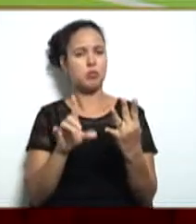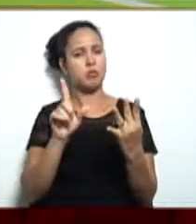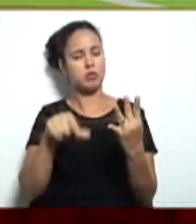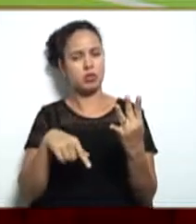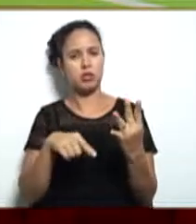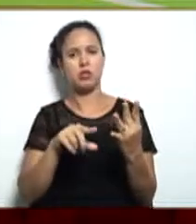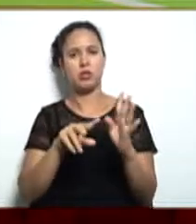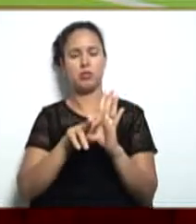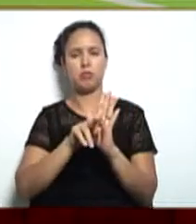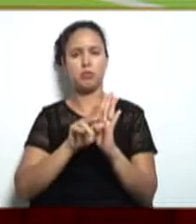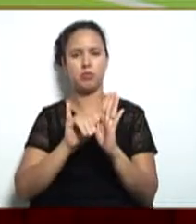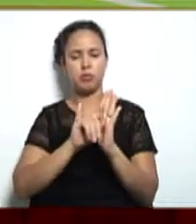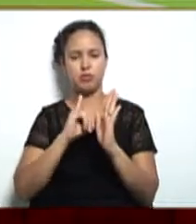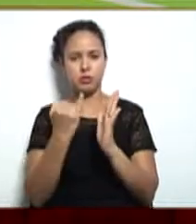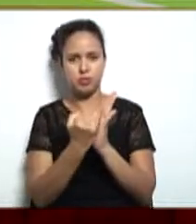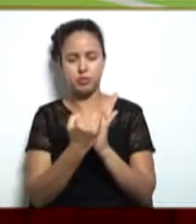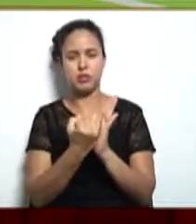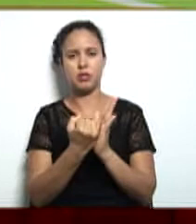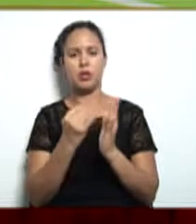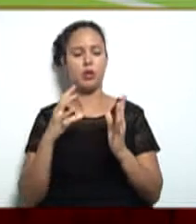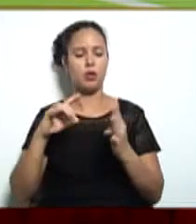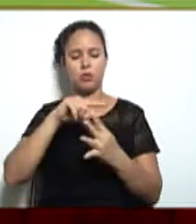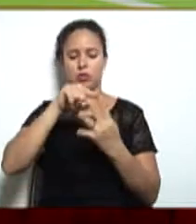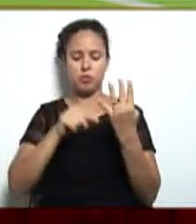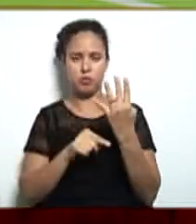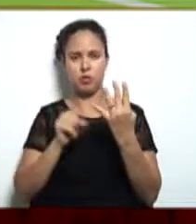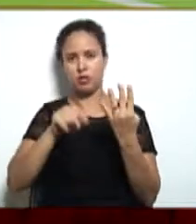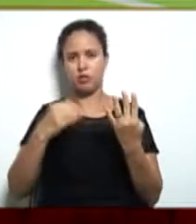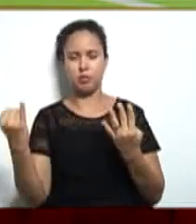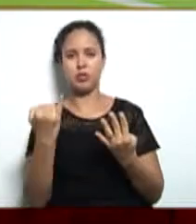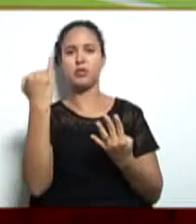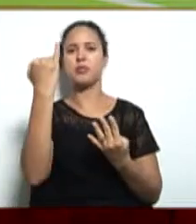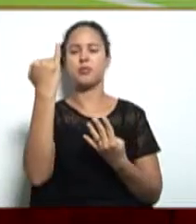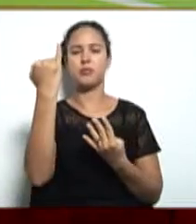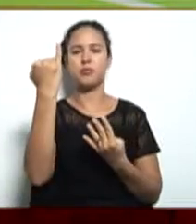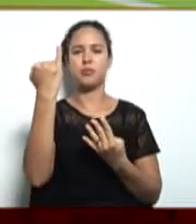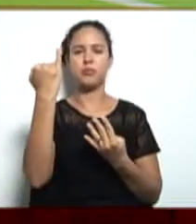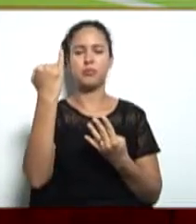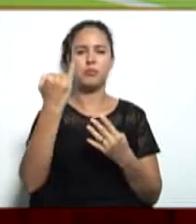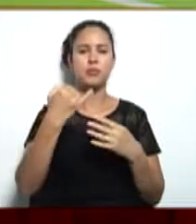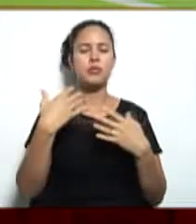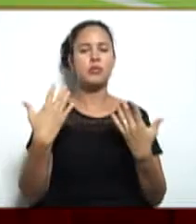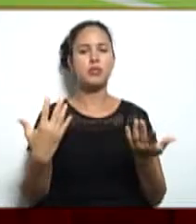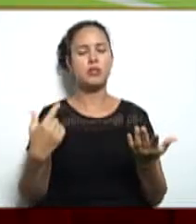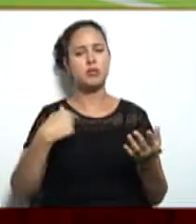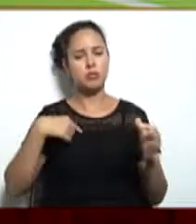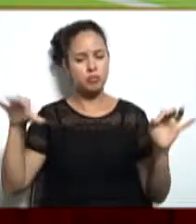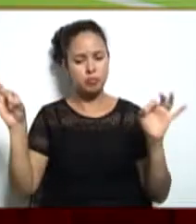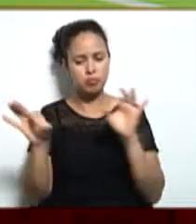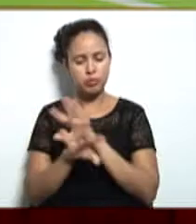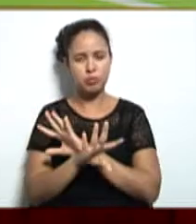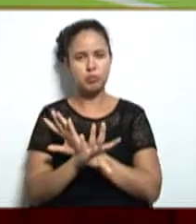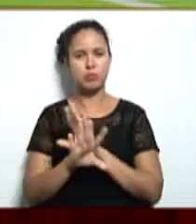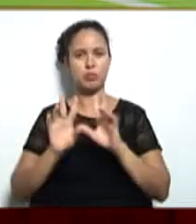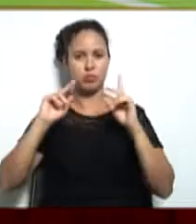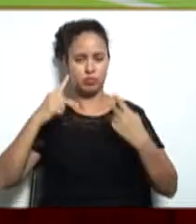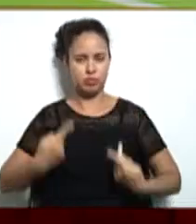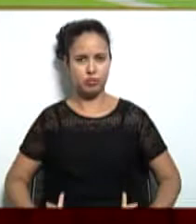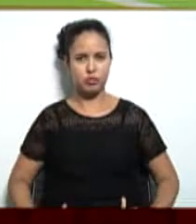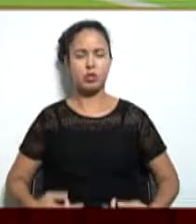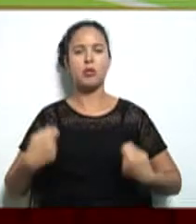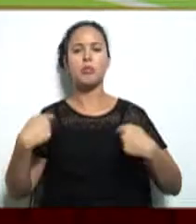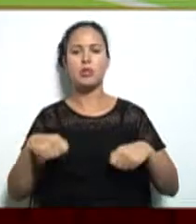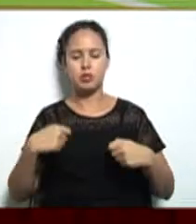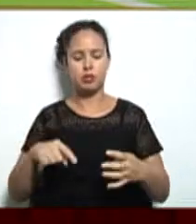e todos eles são importantes em suas medidas. Então, para a minha constituição como ser humano, eu preciso de